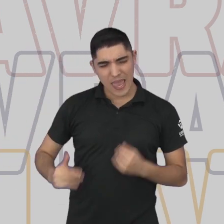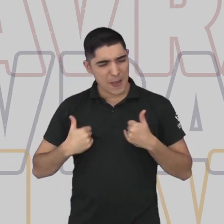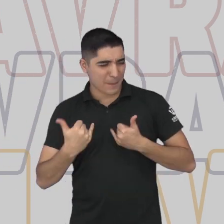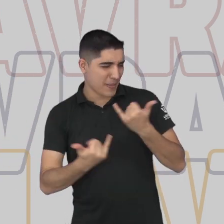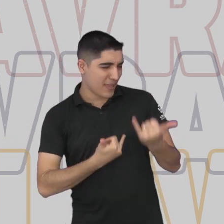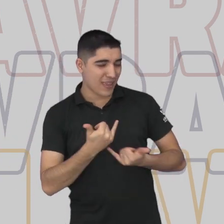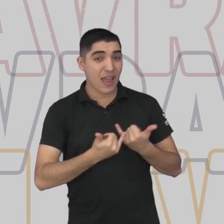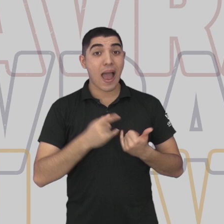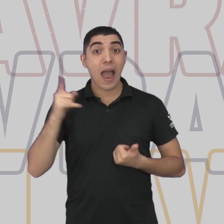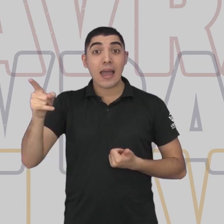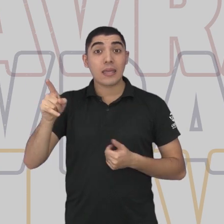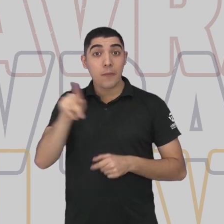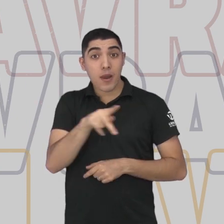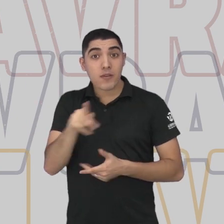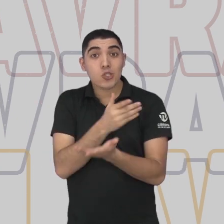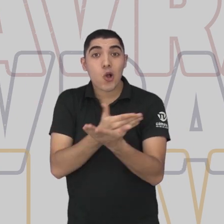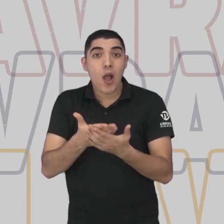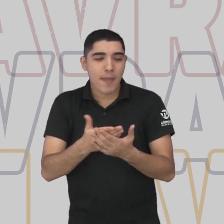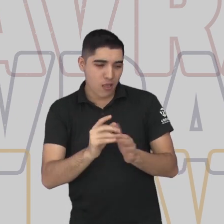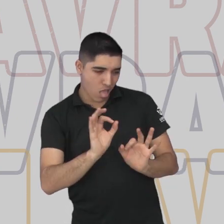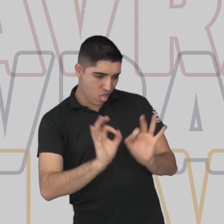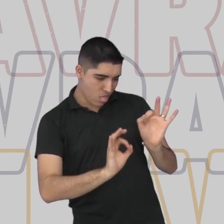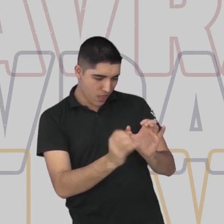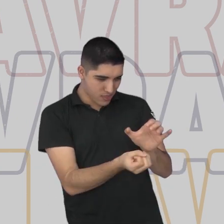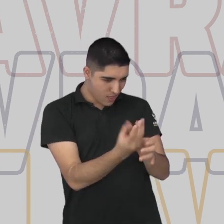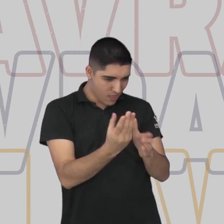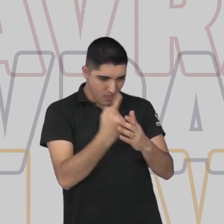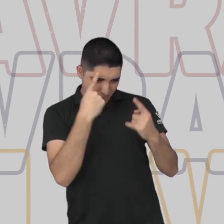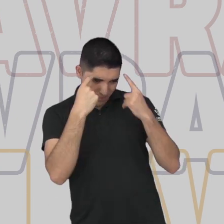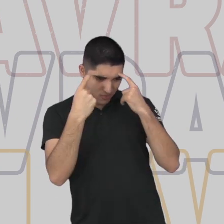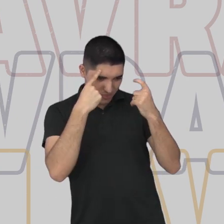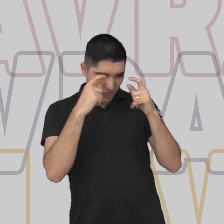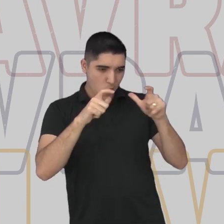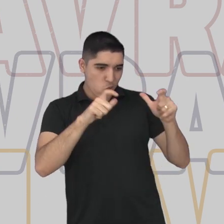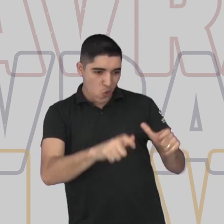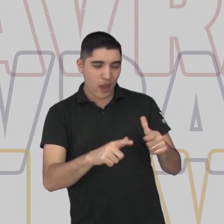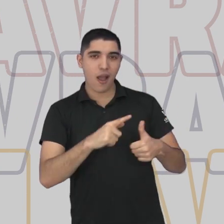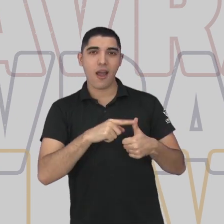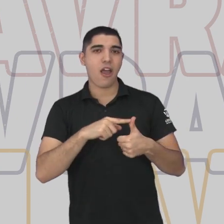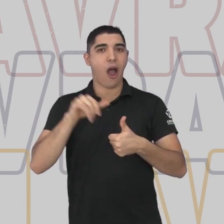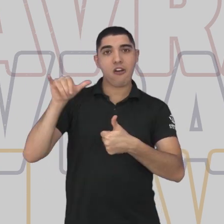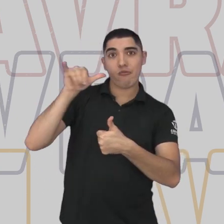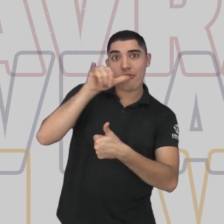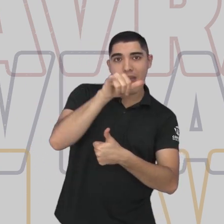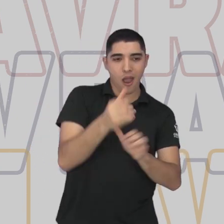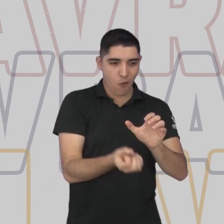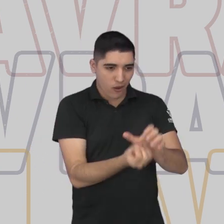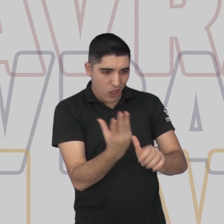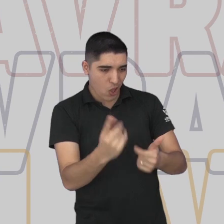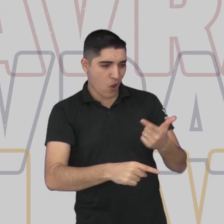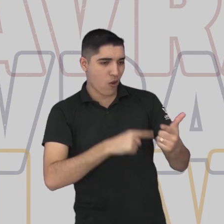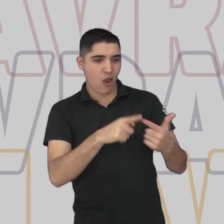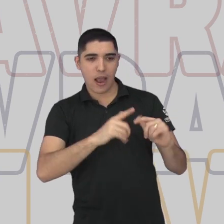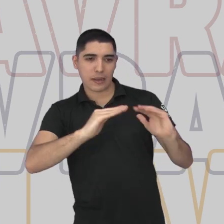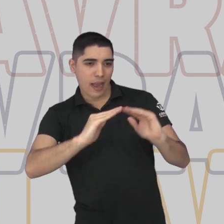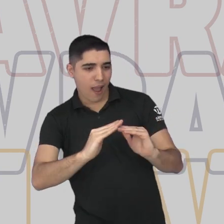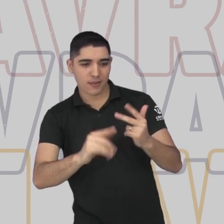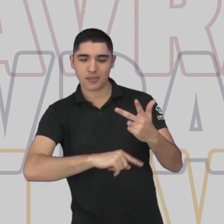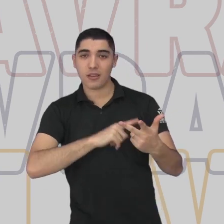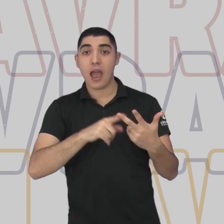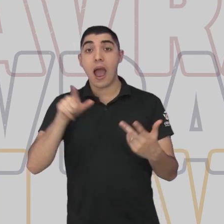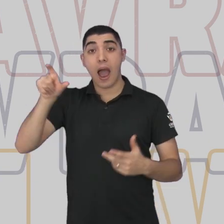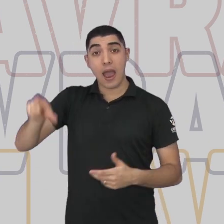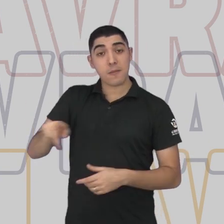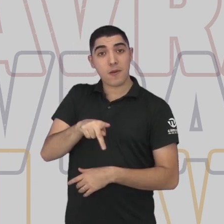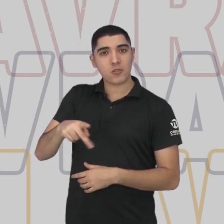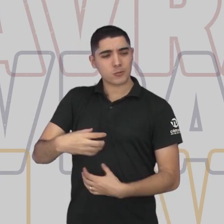né? Muito antes, isso, aquilo, tudo. Mas aí ela criou, né, algumas coisas, um cenário, um brinquedo, um avião.